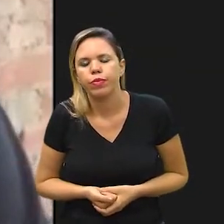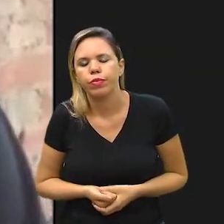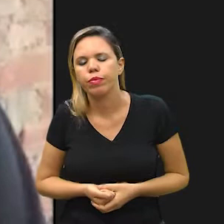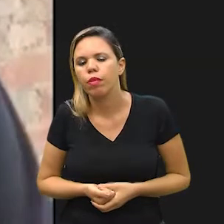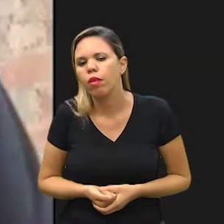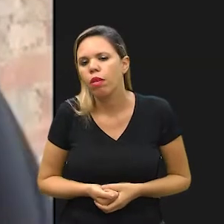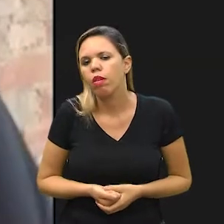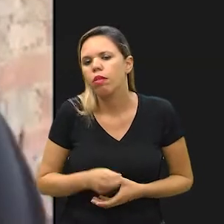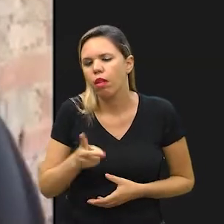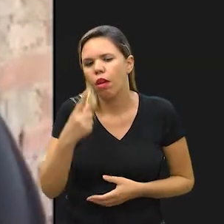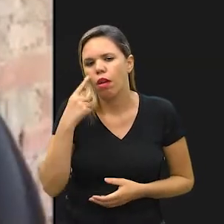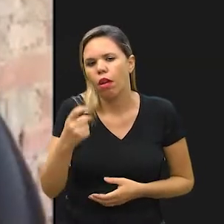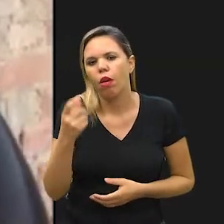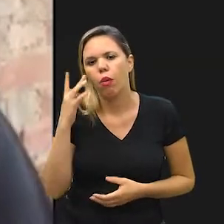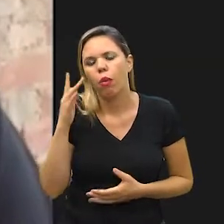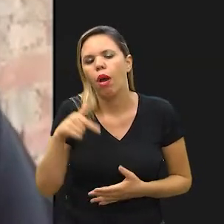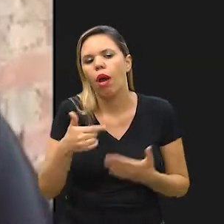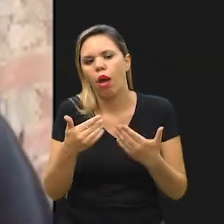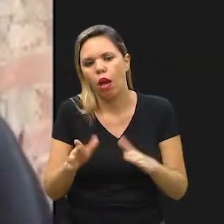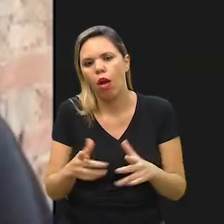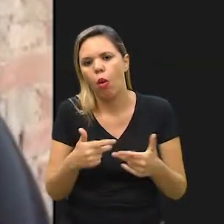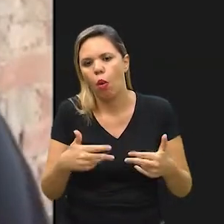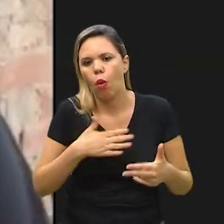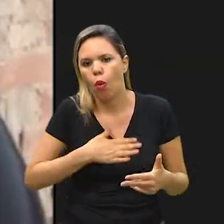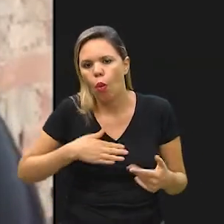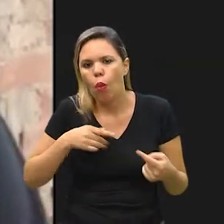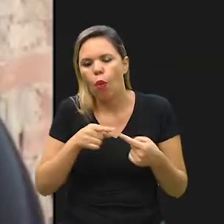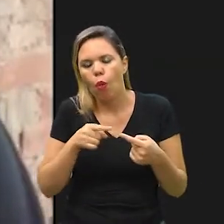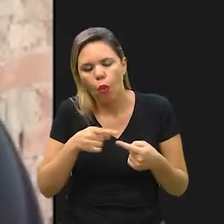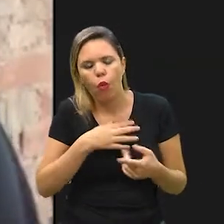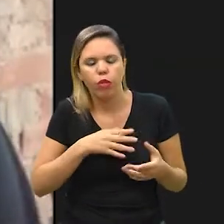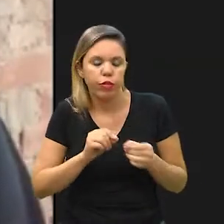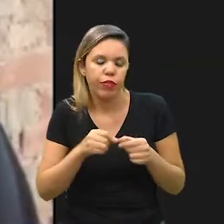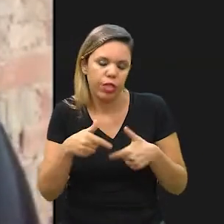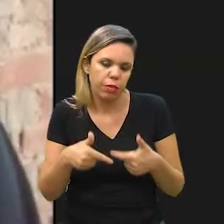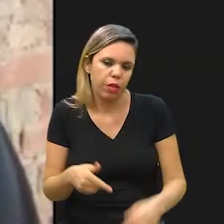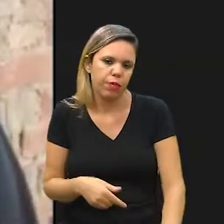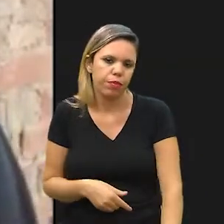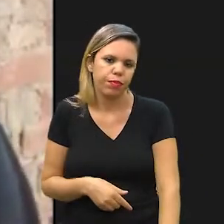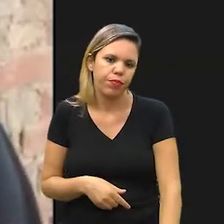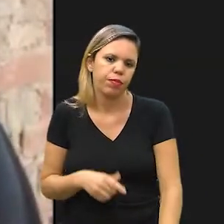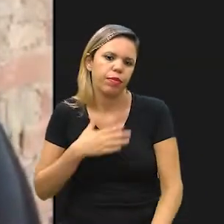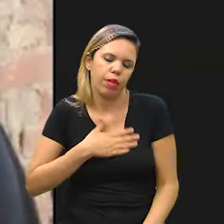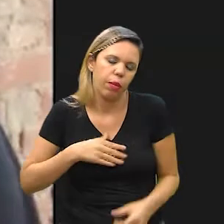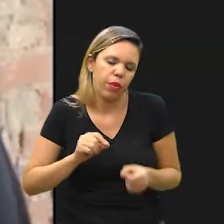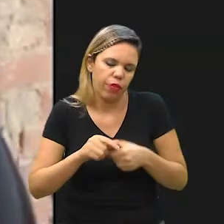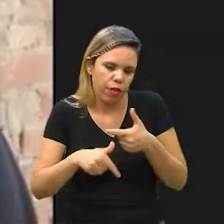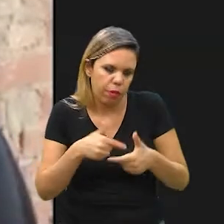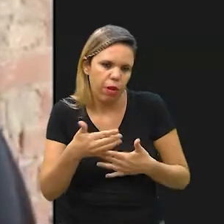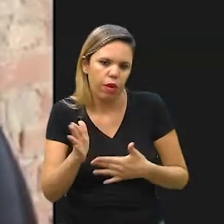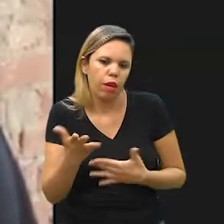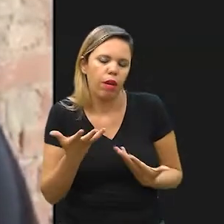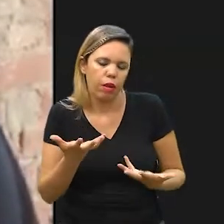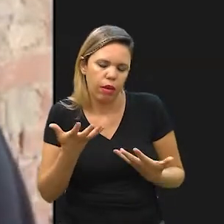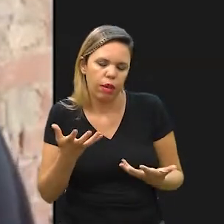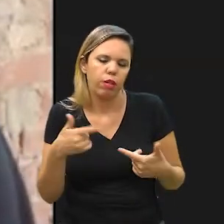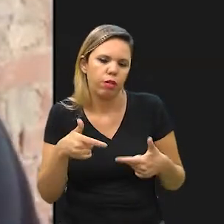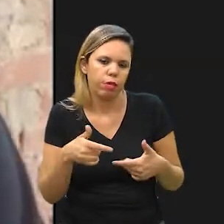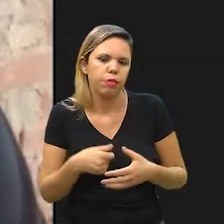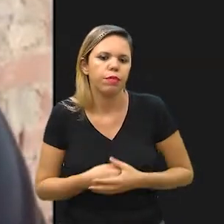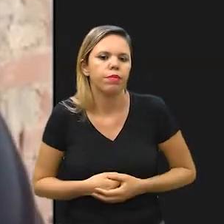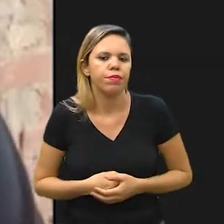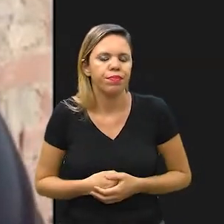Mas, assim, é sempre interessante você abrir algo que você tem uma afinidade, né? Também para você ter prazer, né? E querer trabalhar, né?